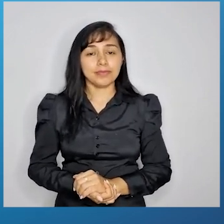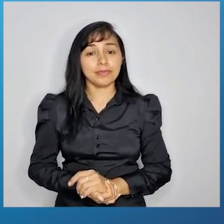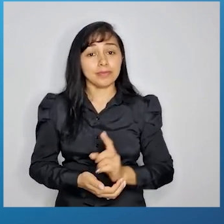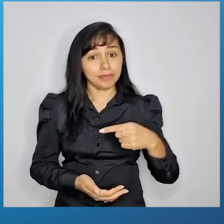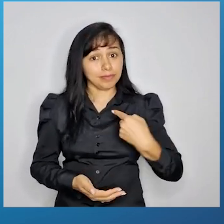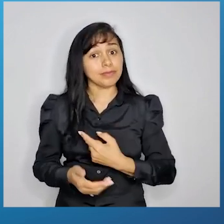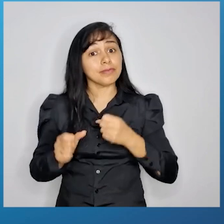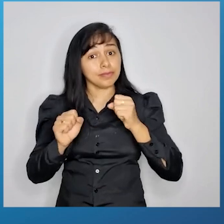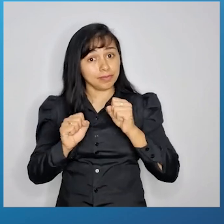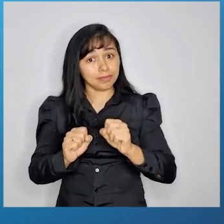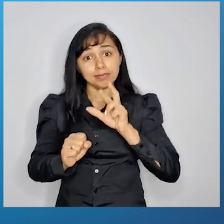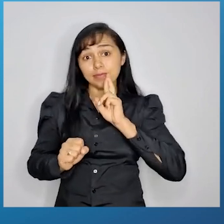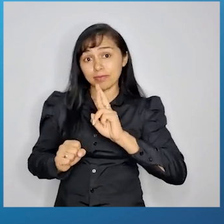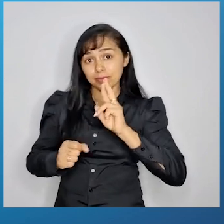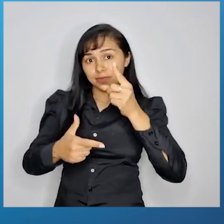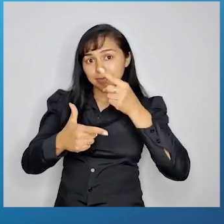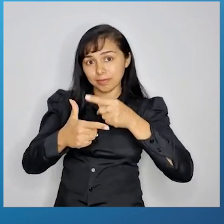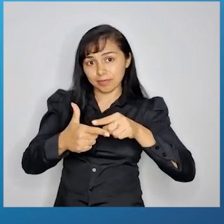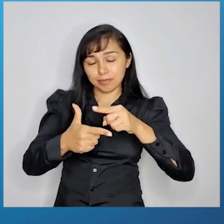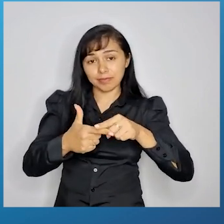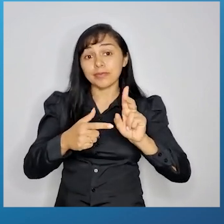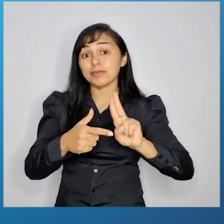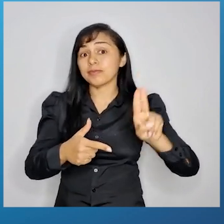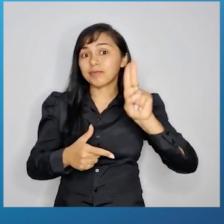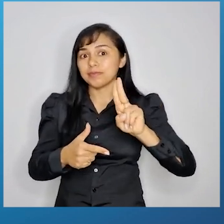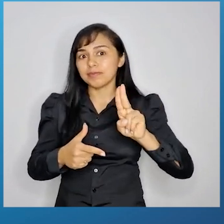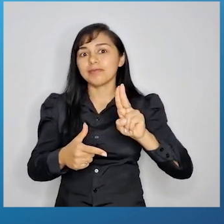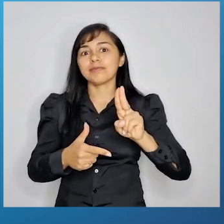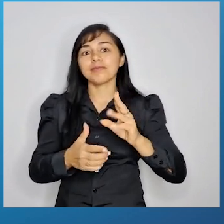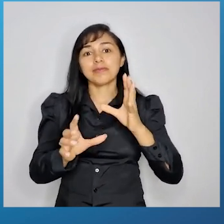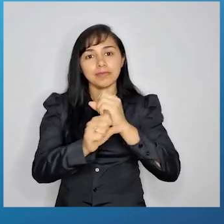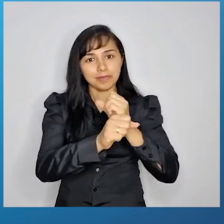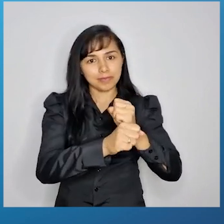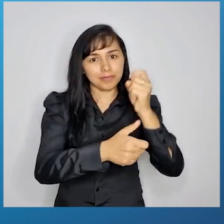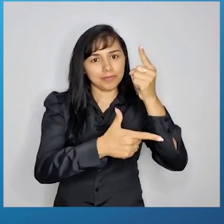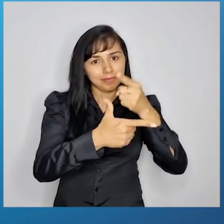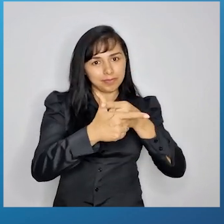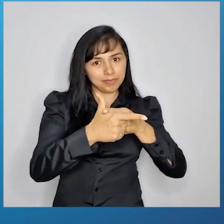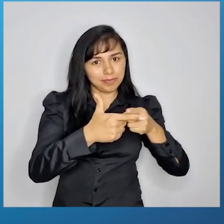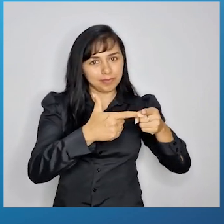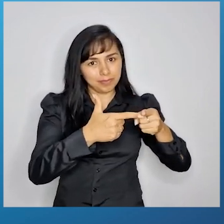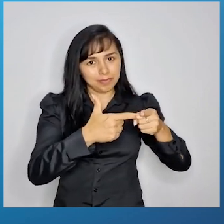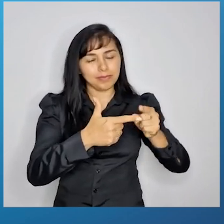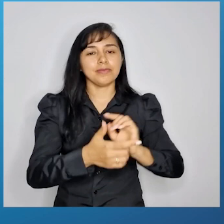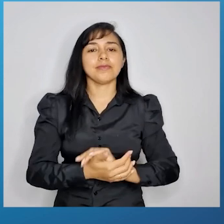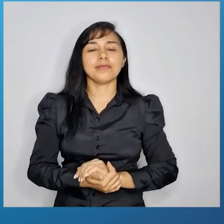Então, nós conseguimos resolver esse problema usando aqui a divisão.